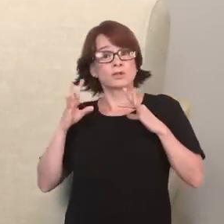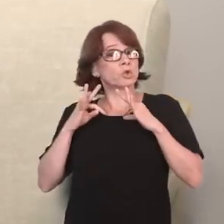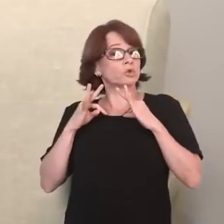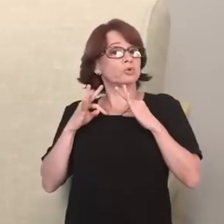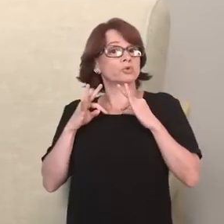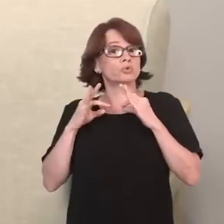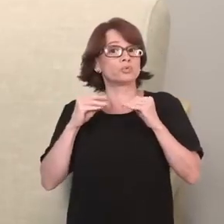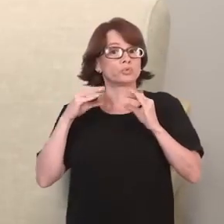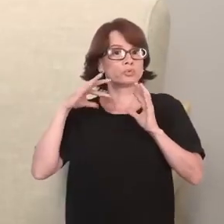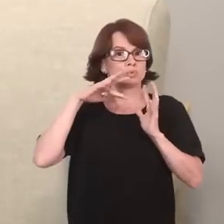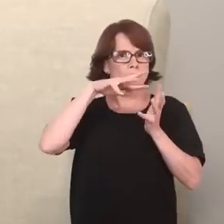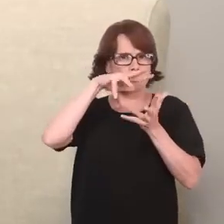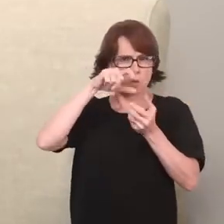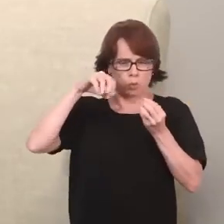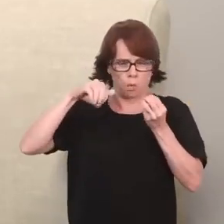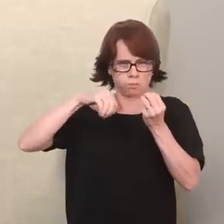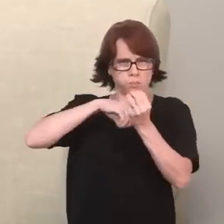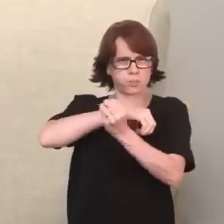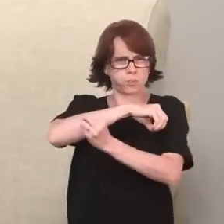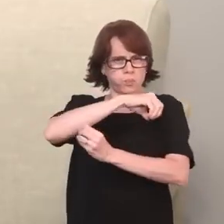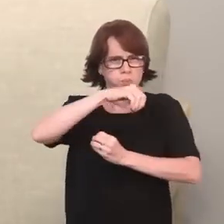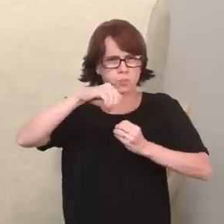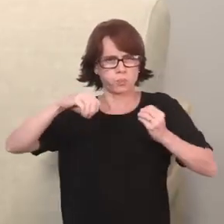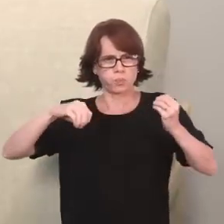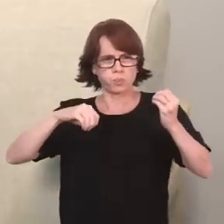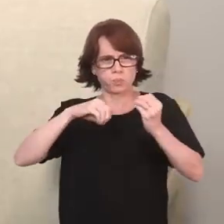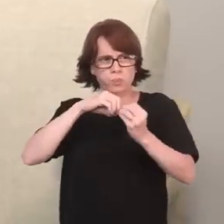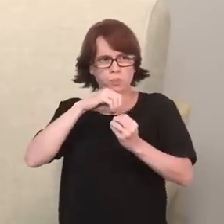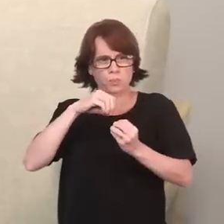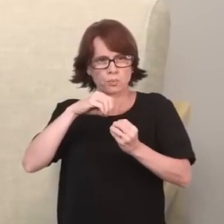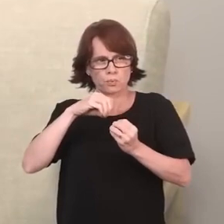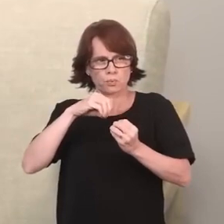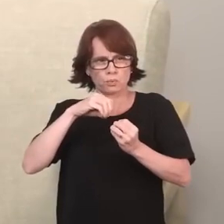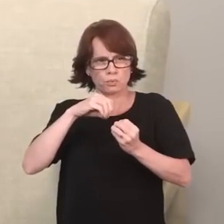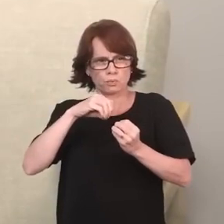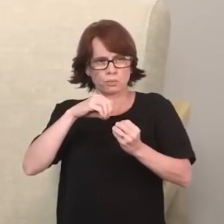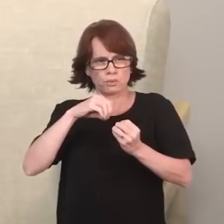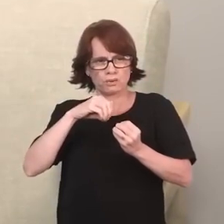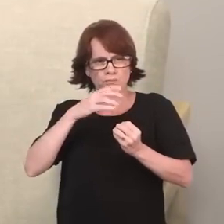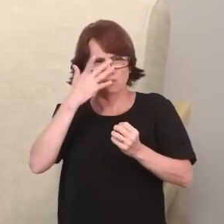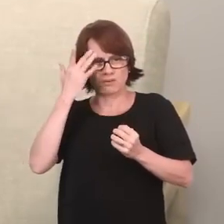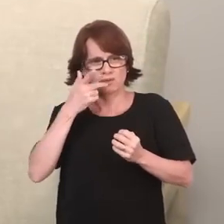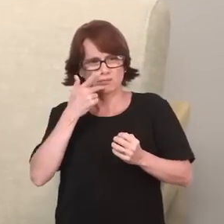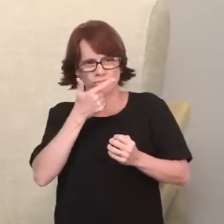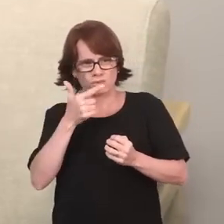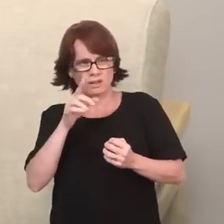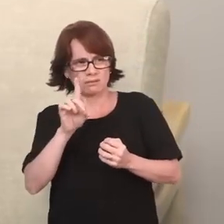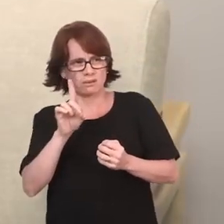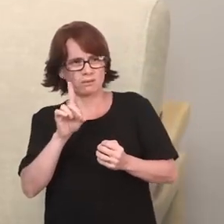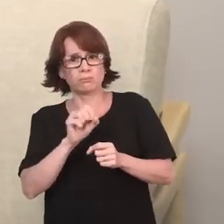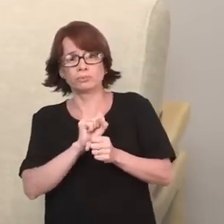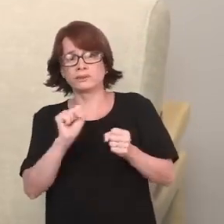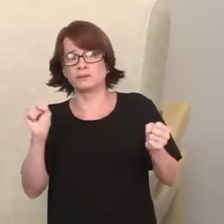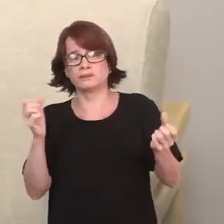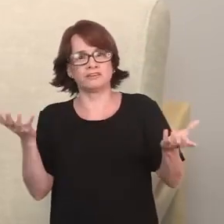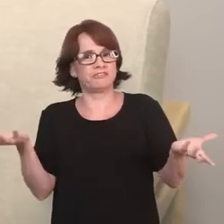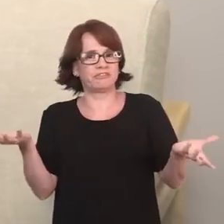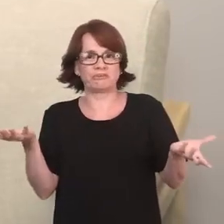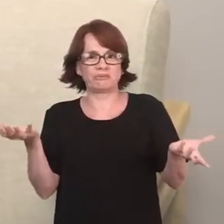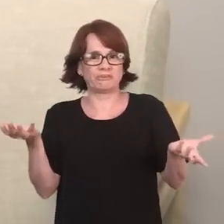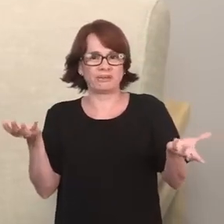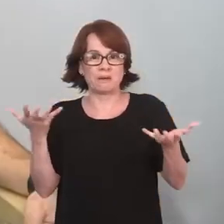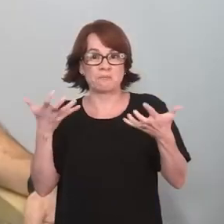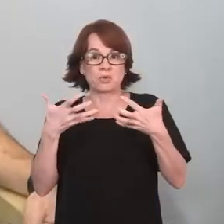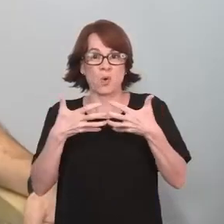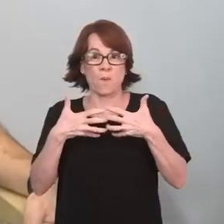para tudo existir, esse universo, tudo existir sem Deus, eu acho que fica muito mais difícil de você compreender,